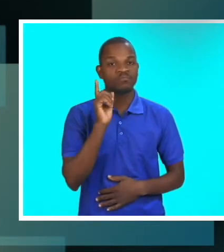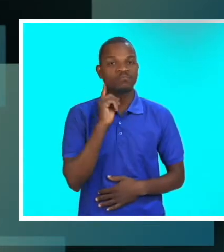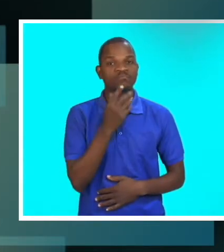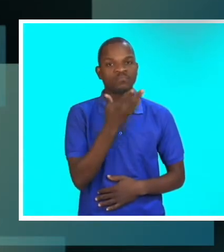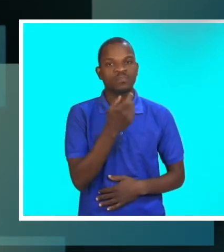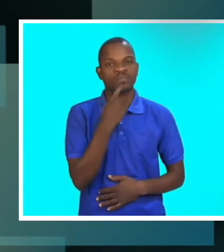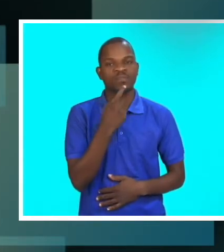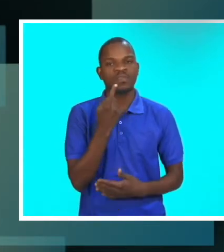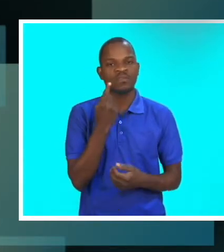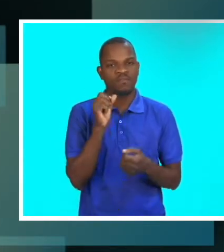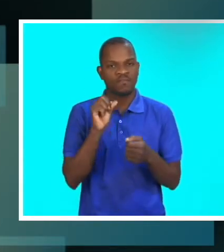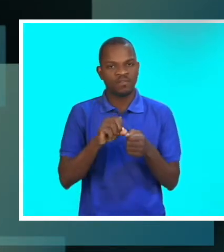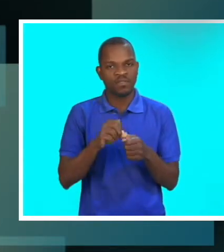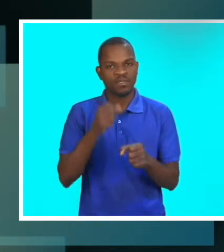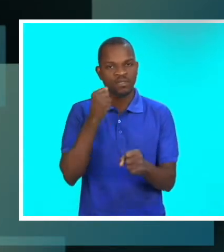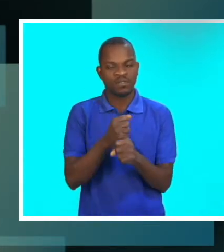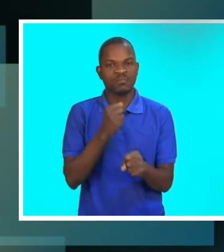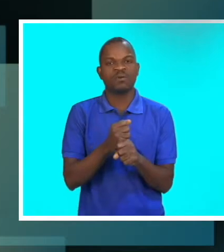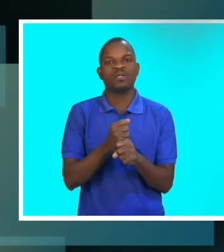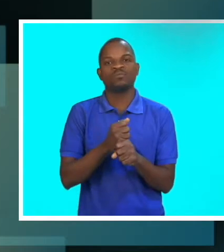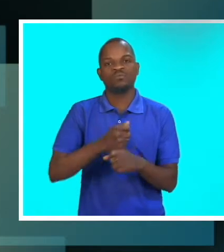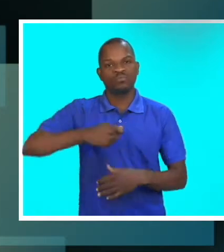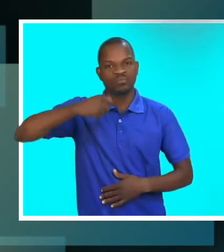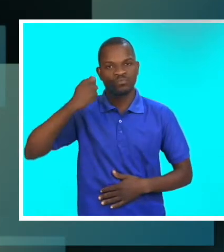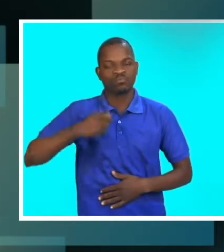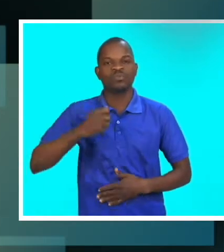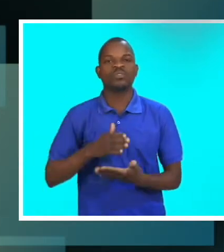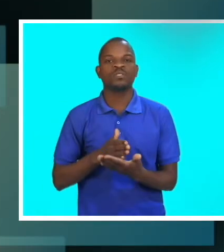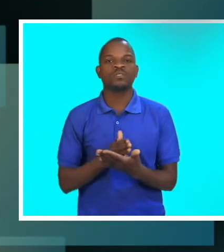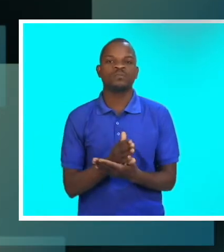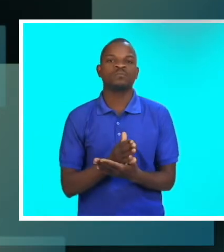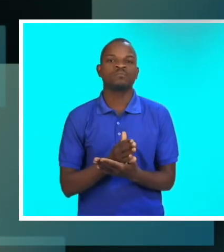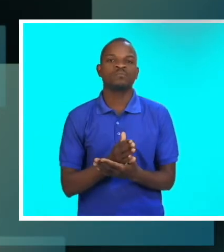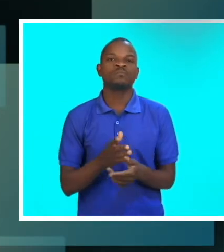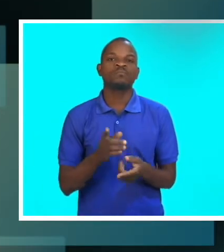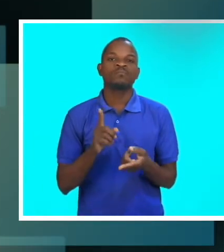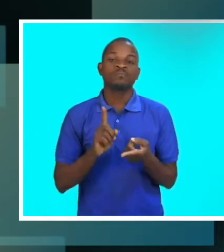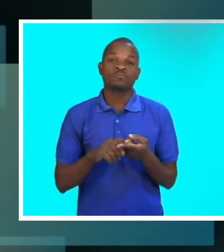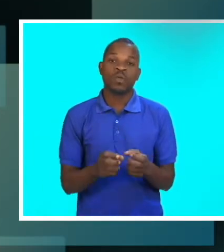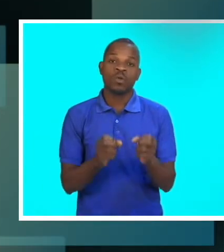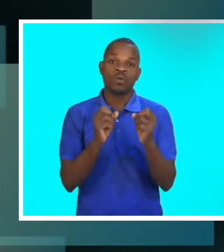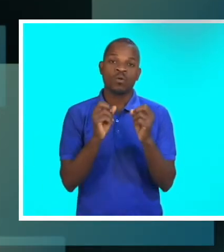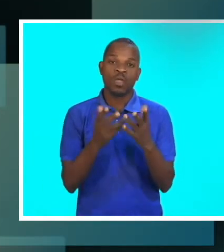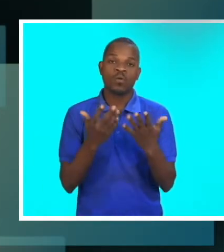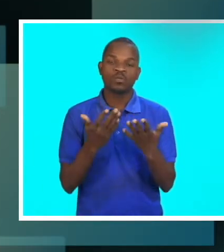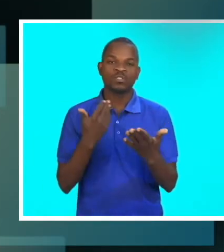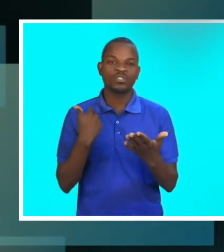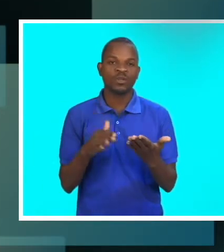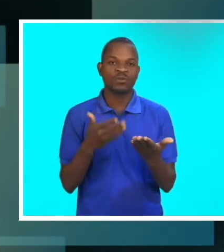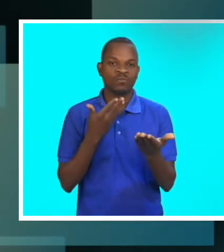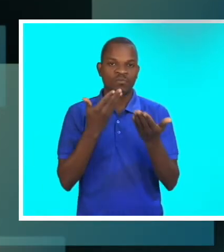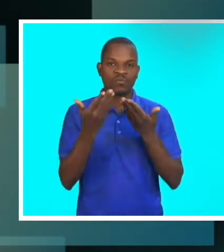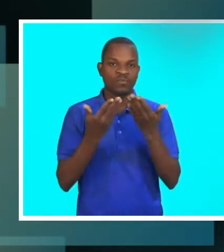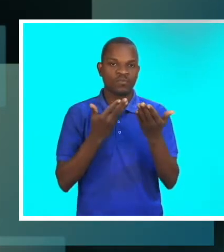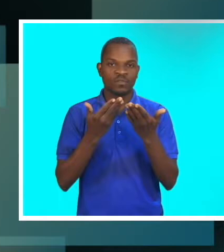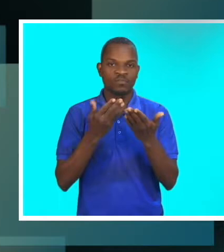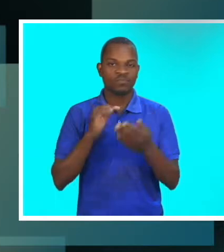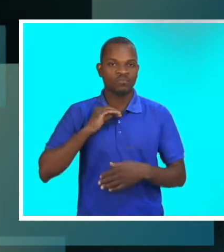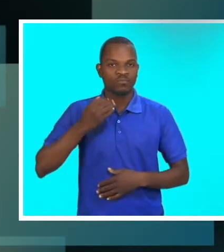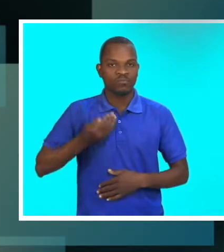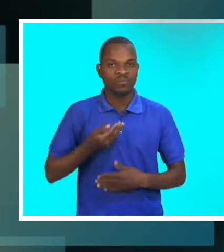o jurista josé hoje conversamos a